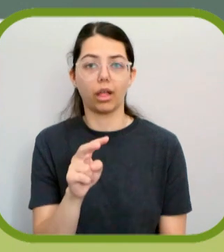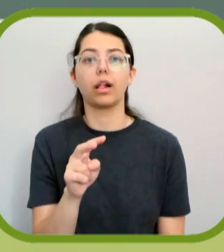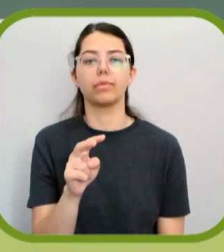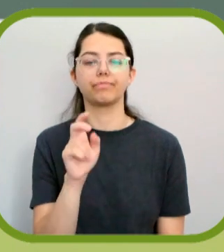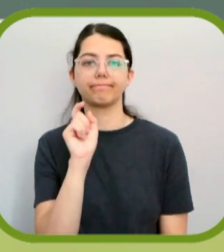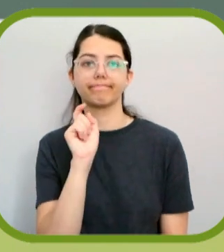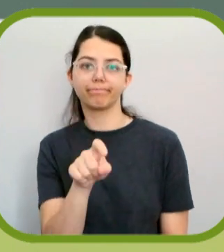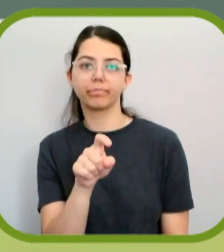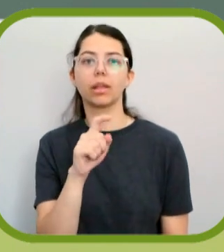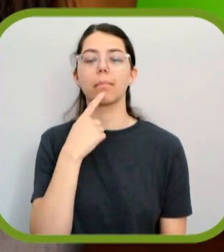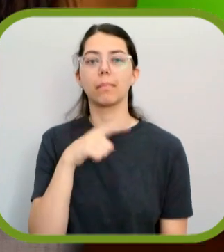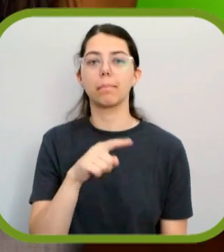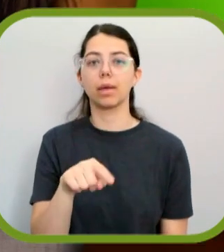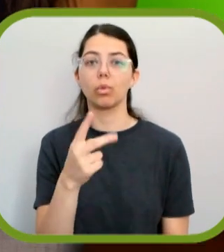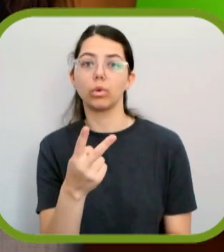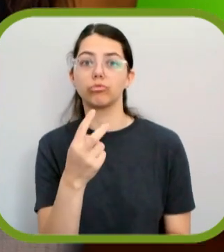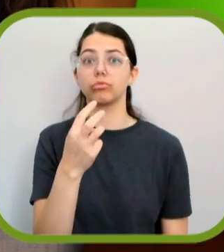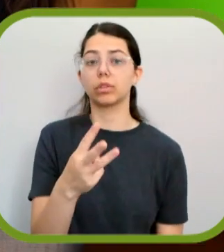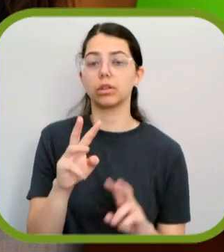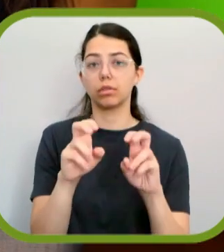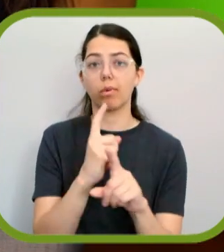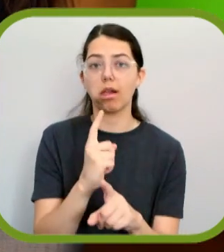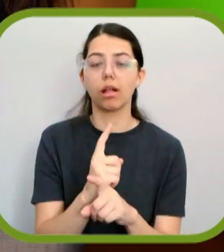a única coisa que está a ver, a partir do momento em que clica 2, 3